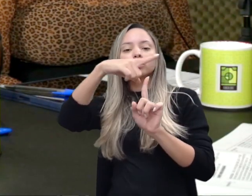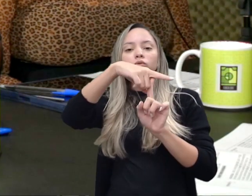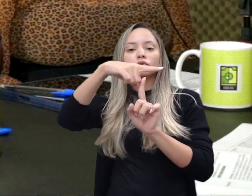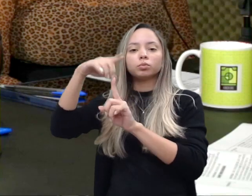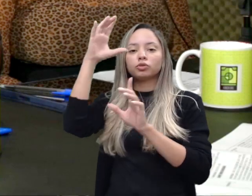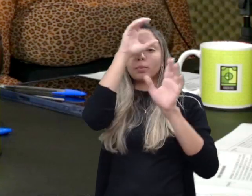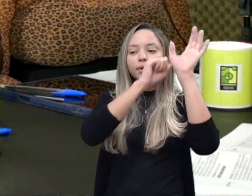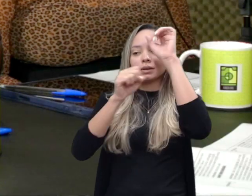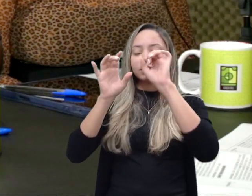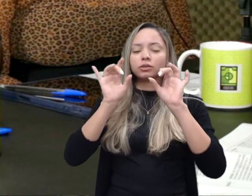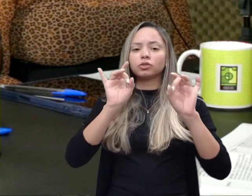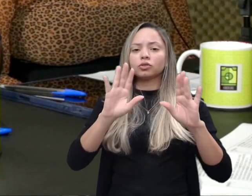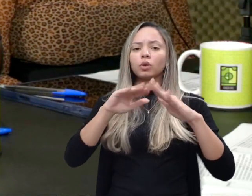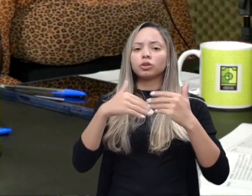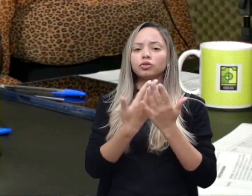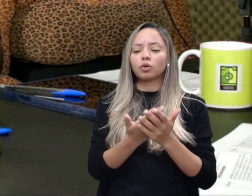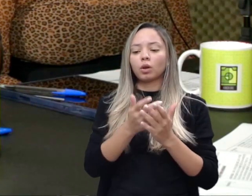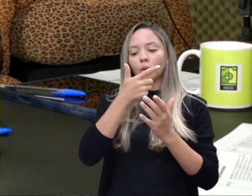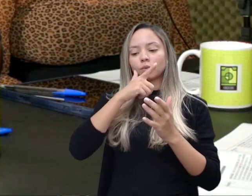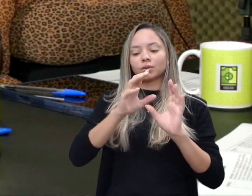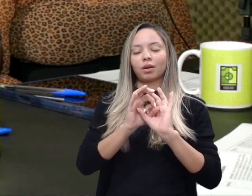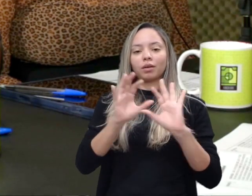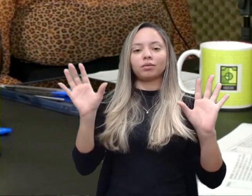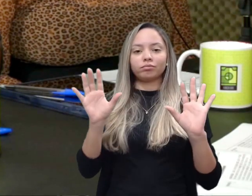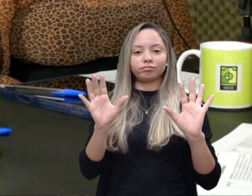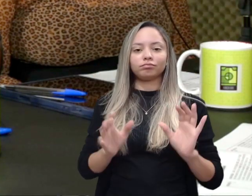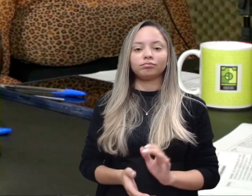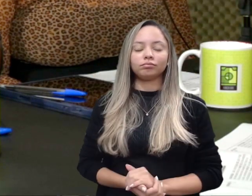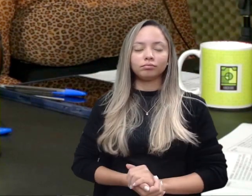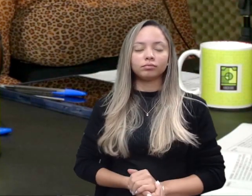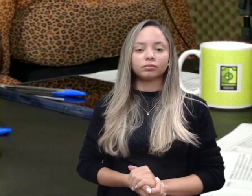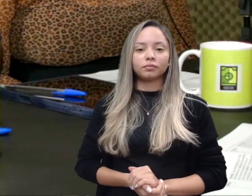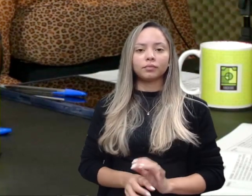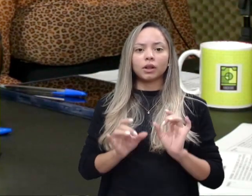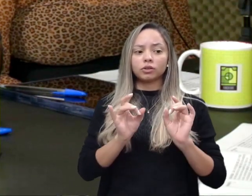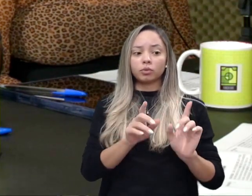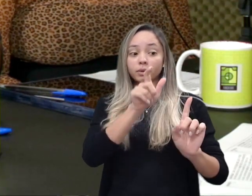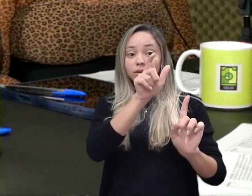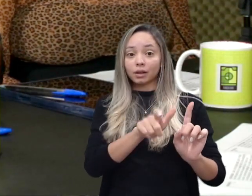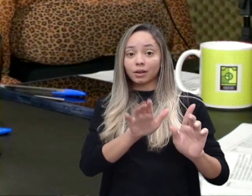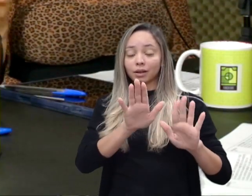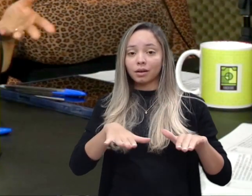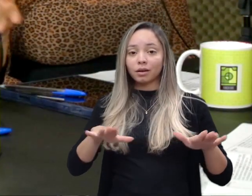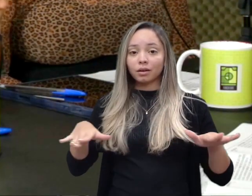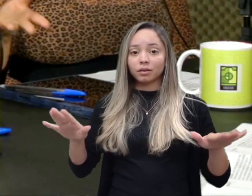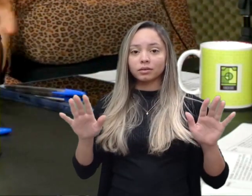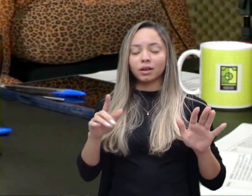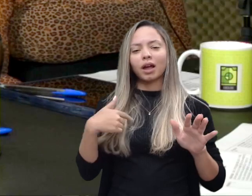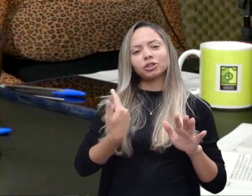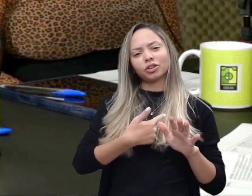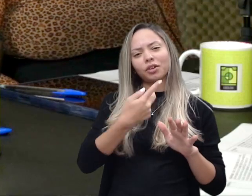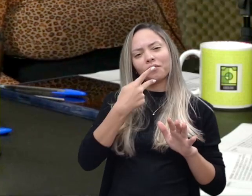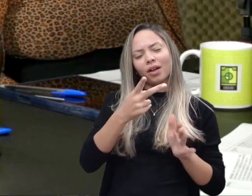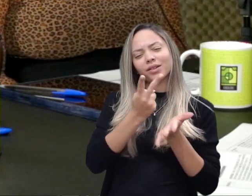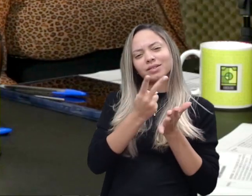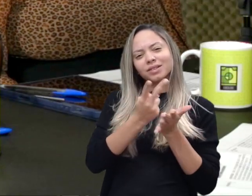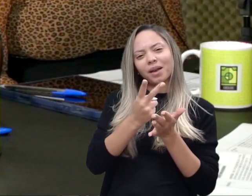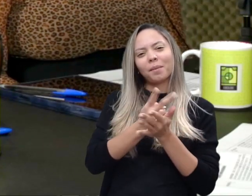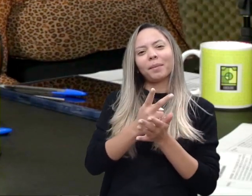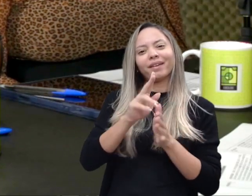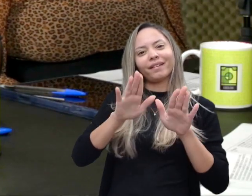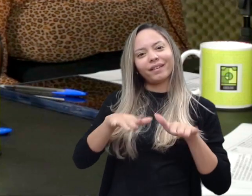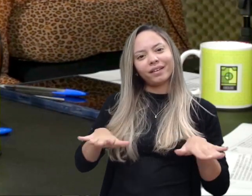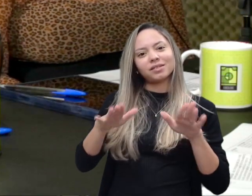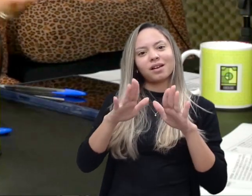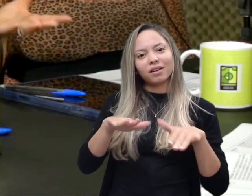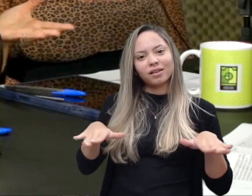só a escola pode trazer. Aprendizagens para essa pessoa, né, para esse sujeito, essa criança. A gente usa muito o termo criança quase que como um vício, né, mas a